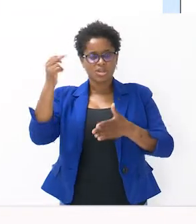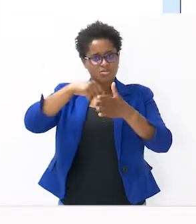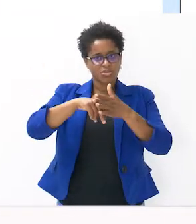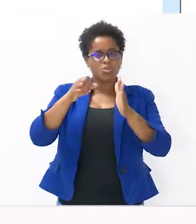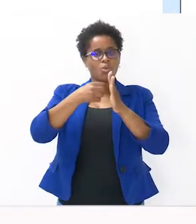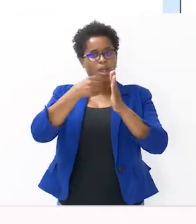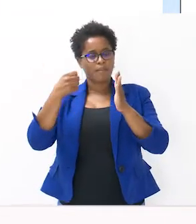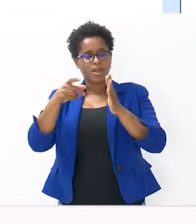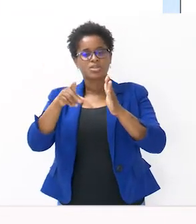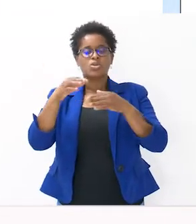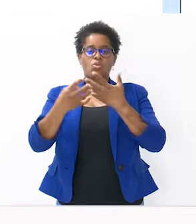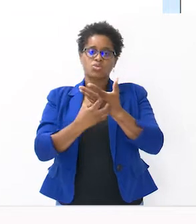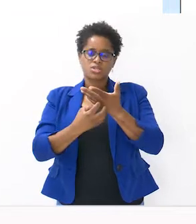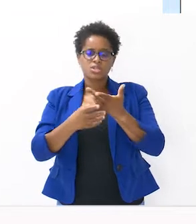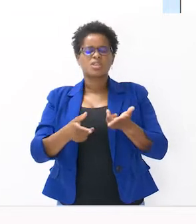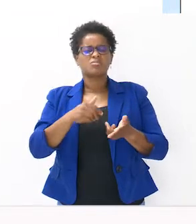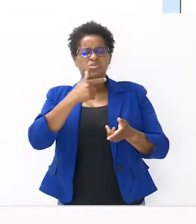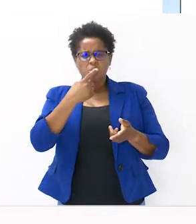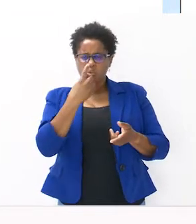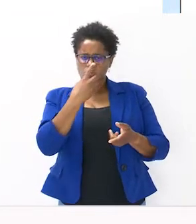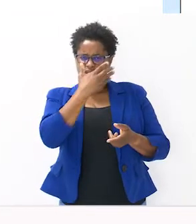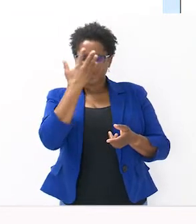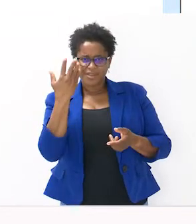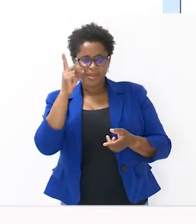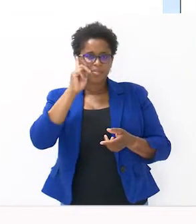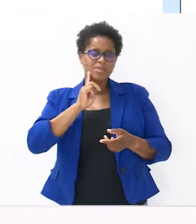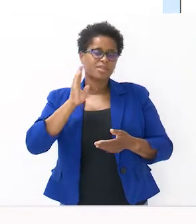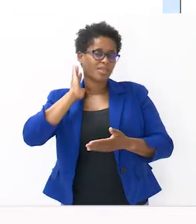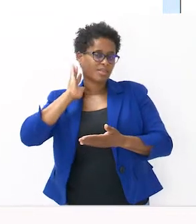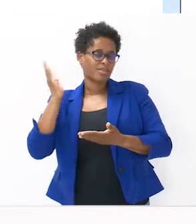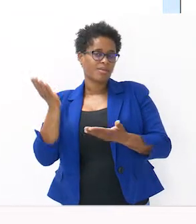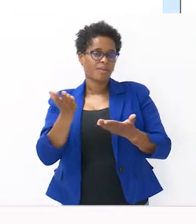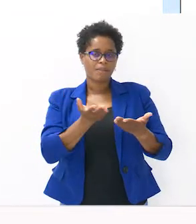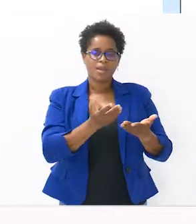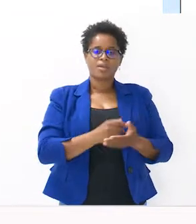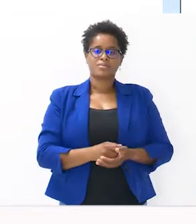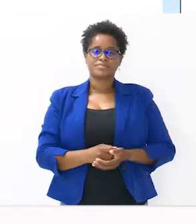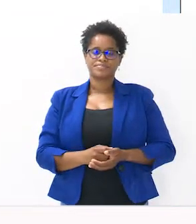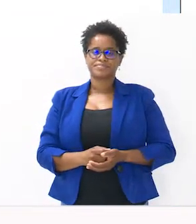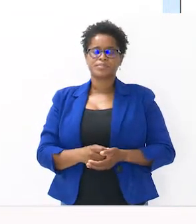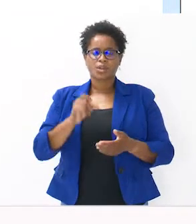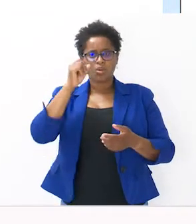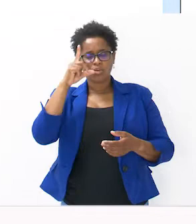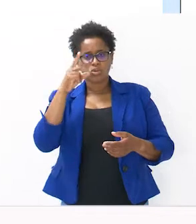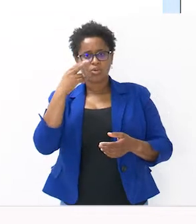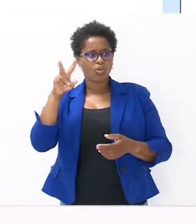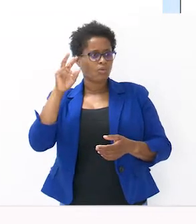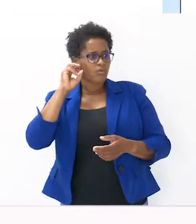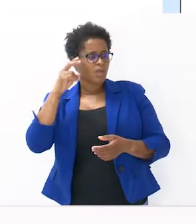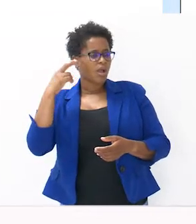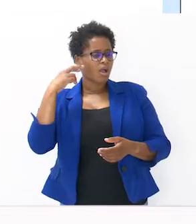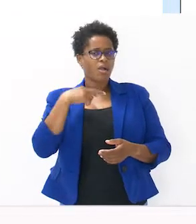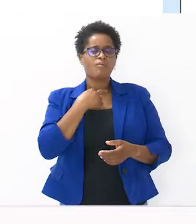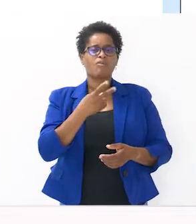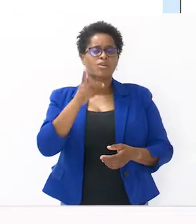cozinha. Certo dia, a empregada acordou e ouviu a voz